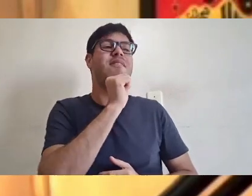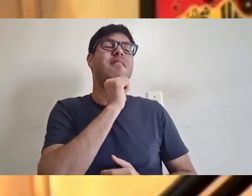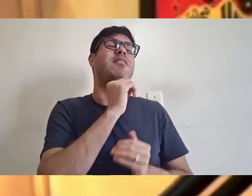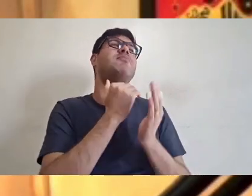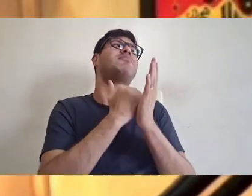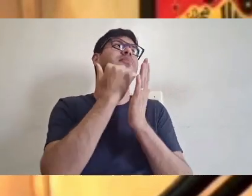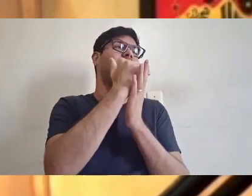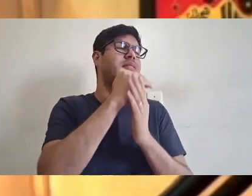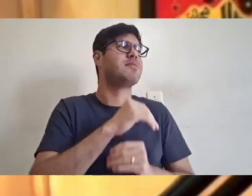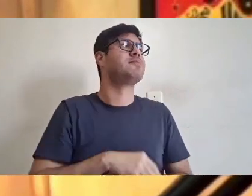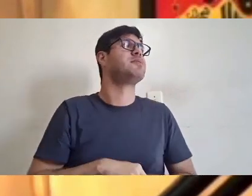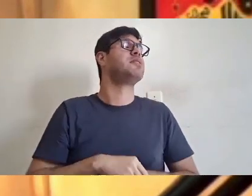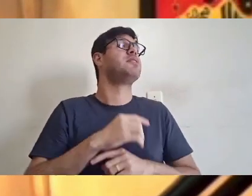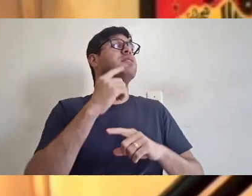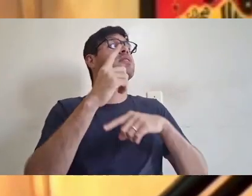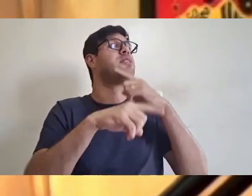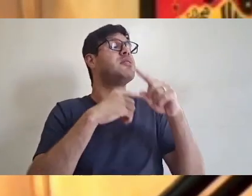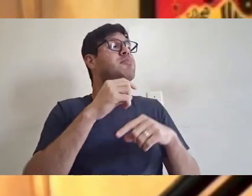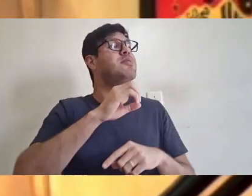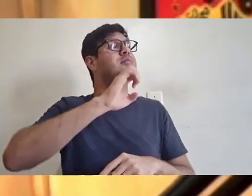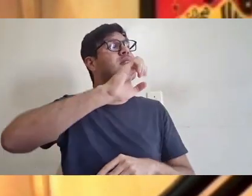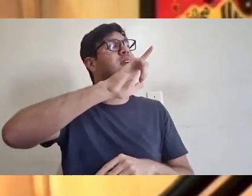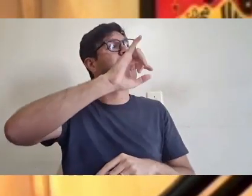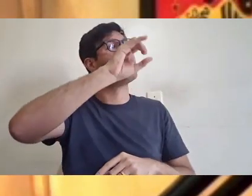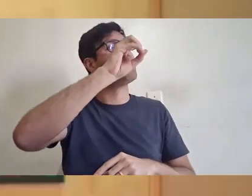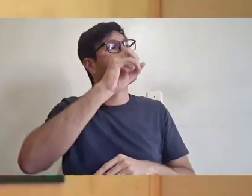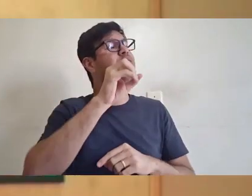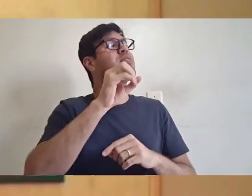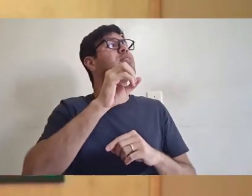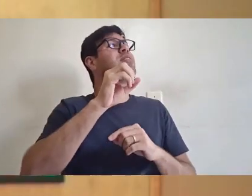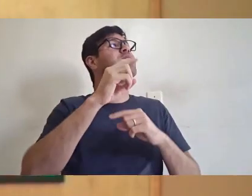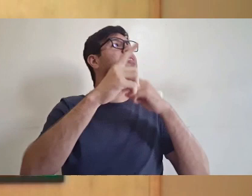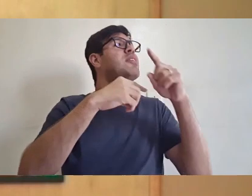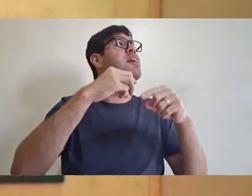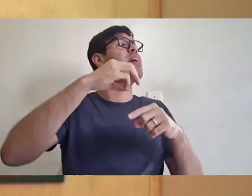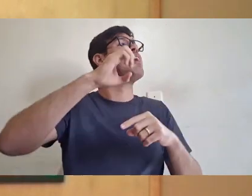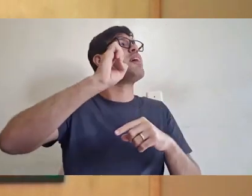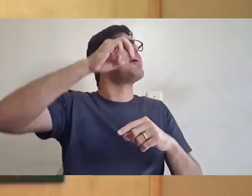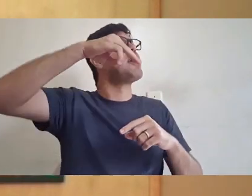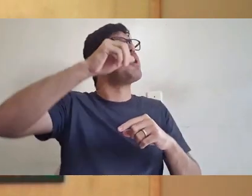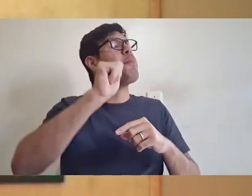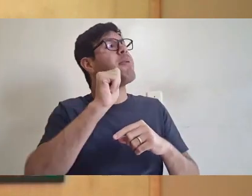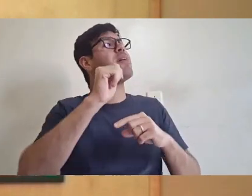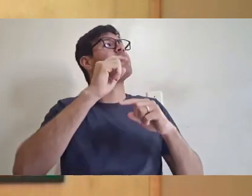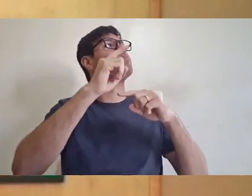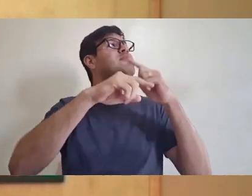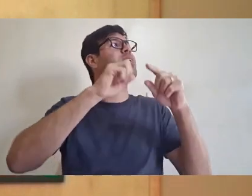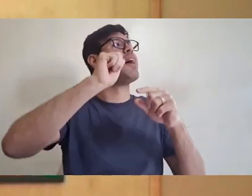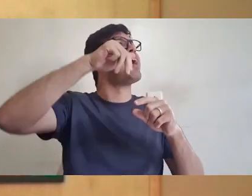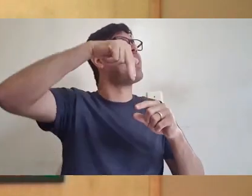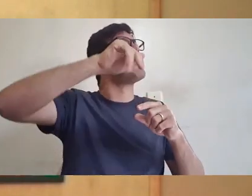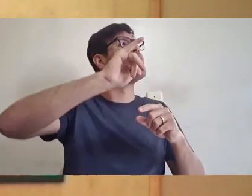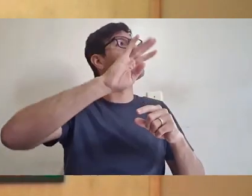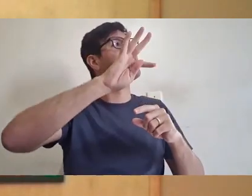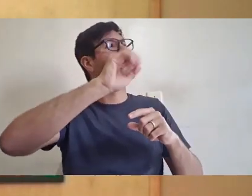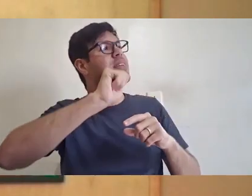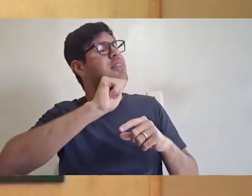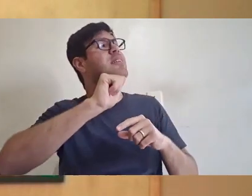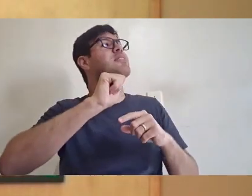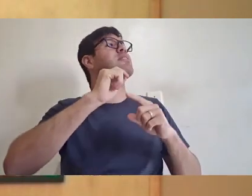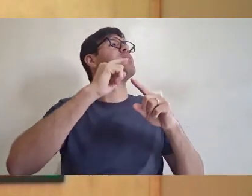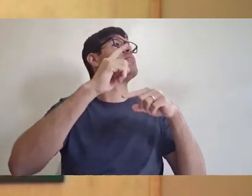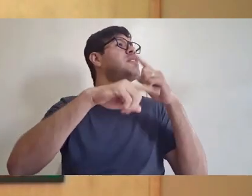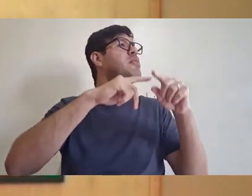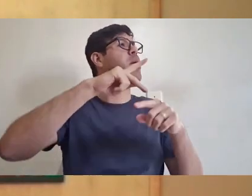Depois? Depois o Hélio, a Ema, Pedro, Anita, Paulo,